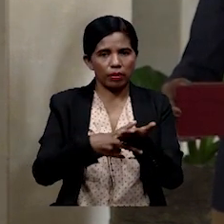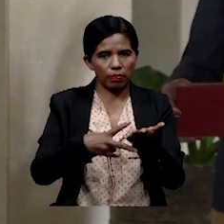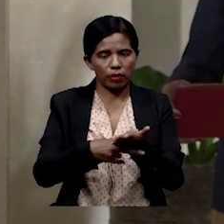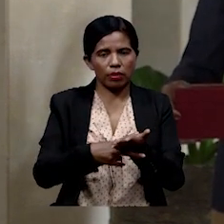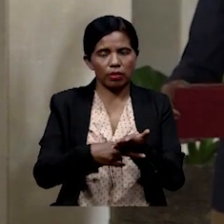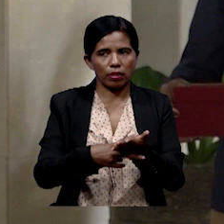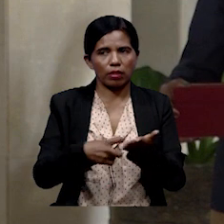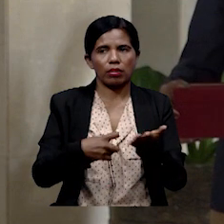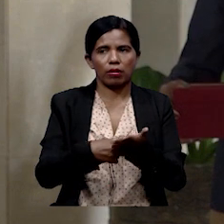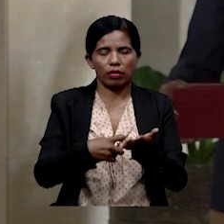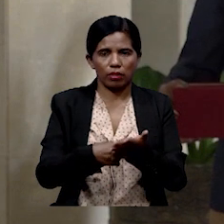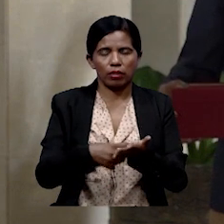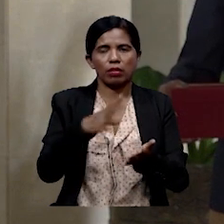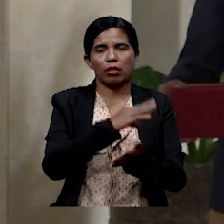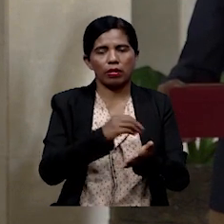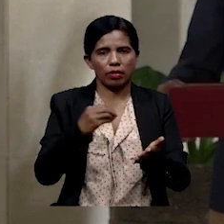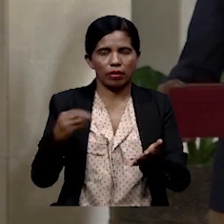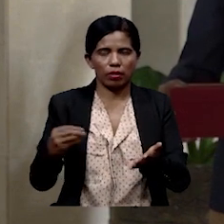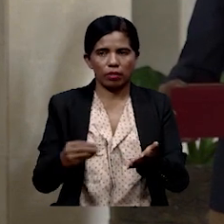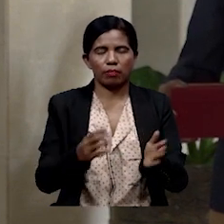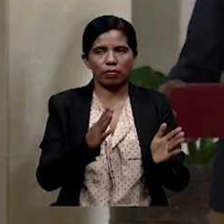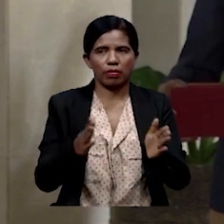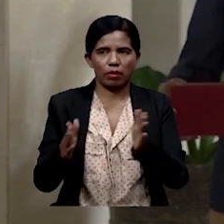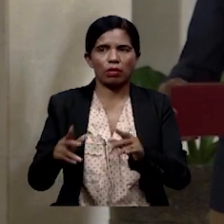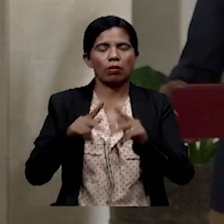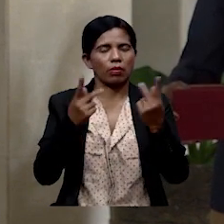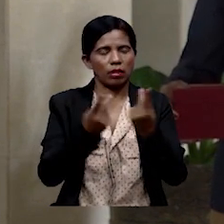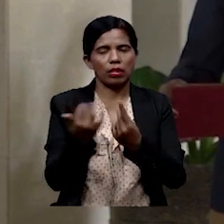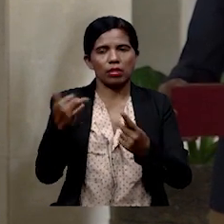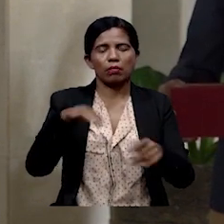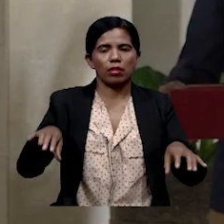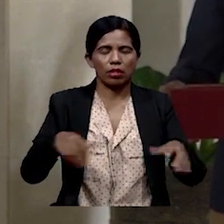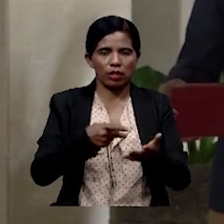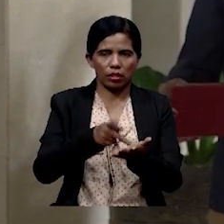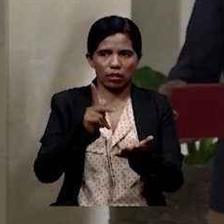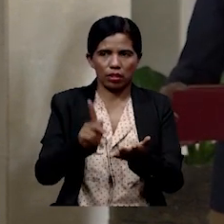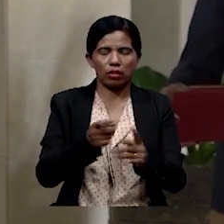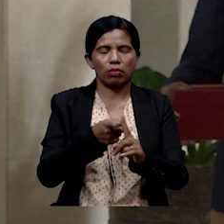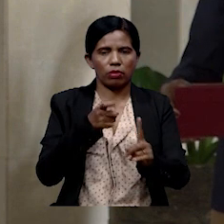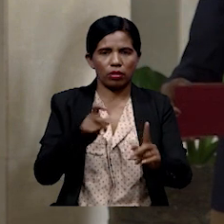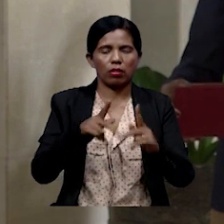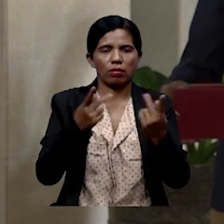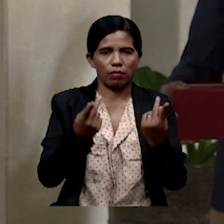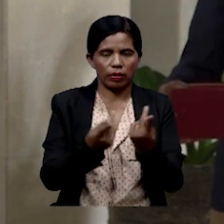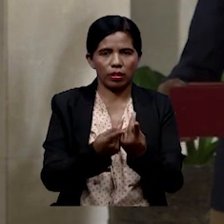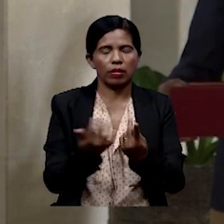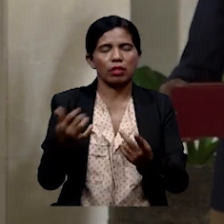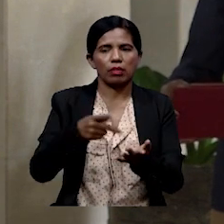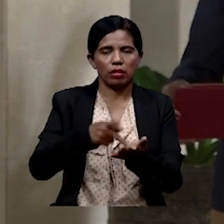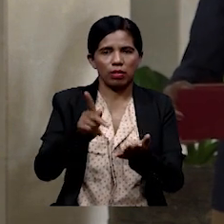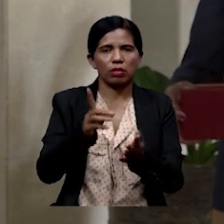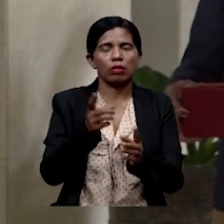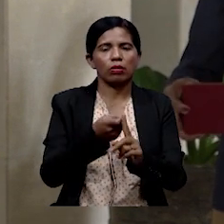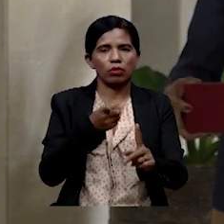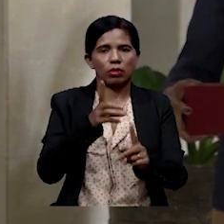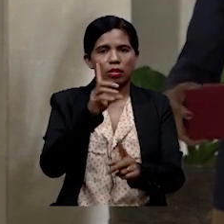O tiquete. Visa ulu tem preparar tá tiquete companhia sira maxel hoto. No visa usi companhia usi Dubai, li